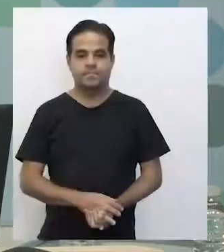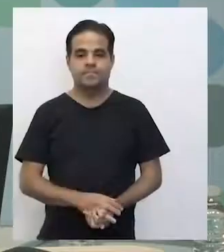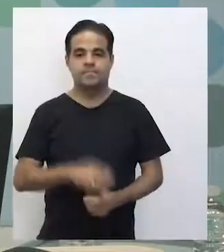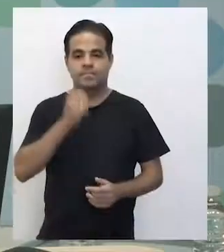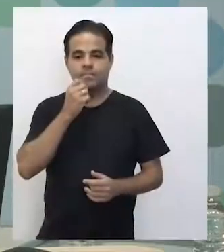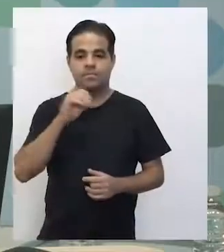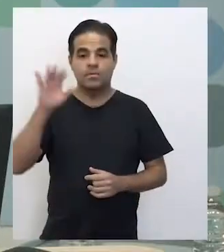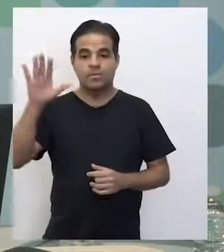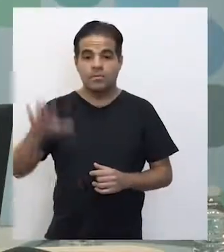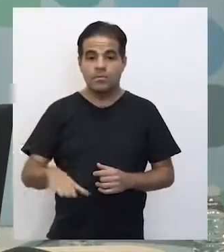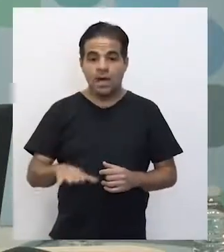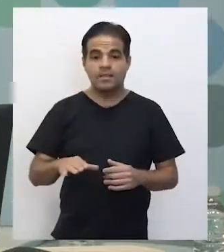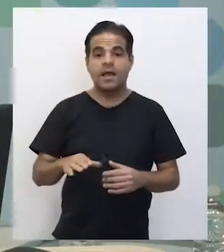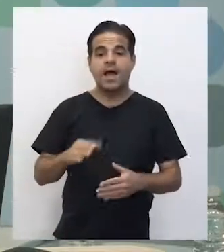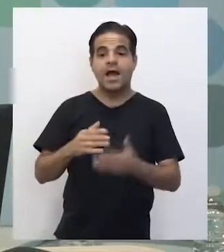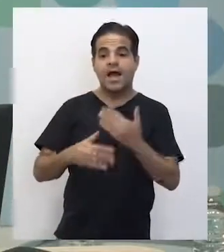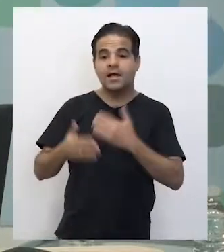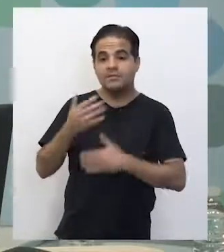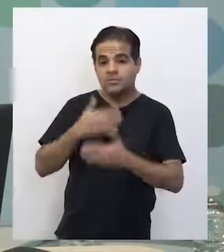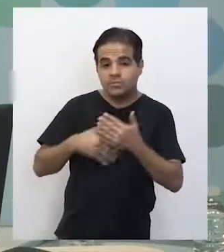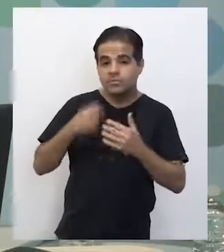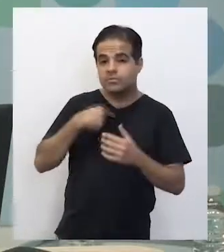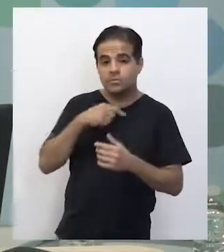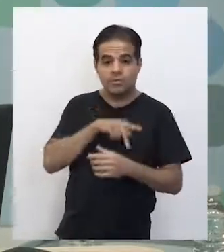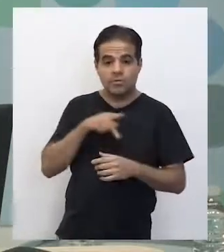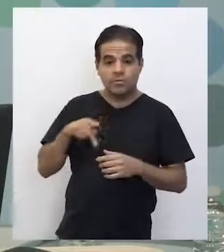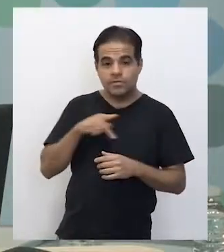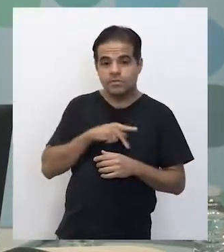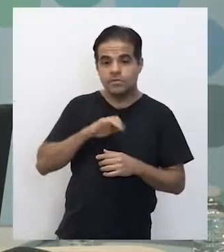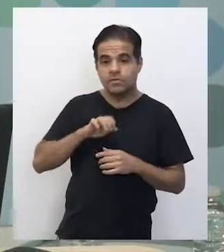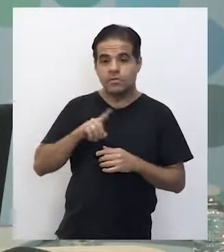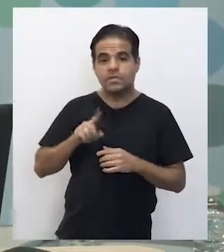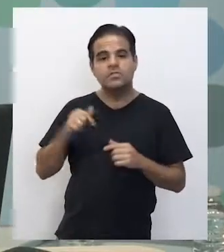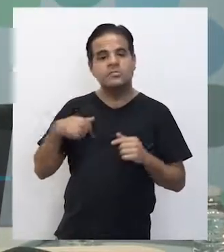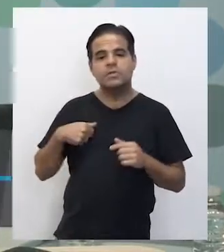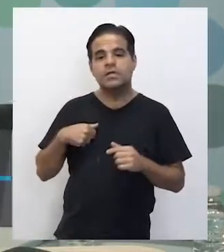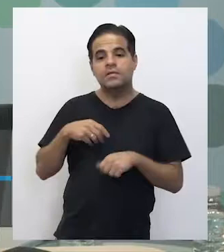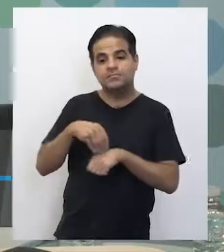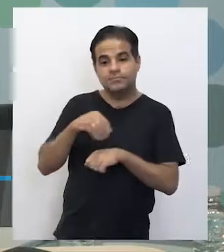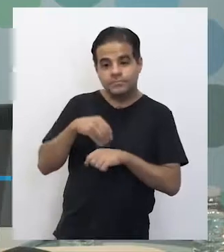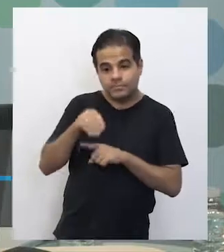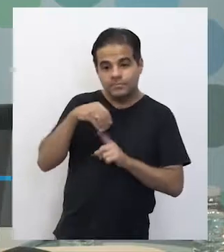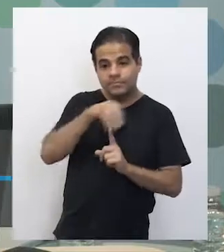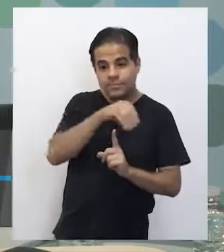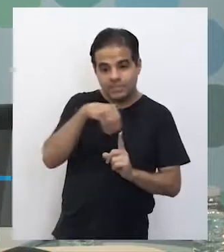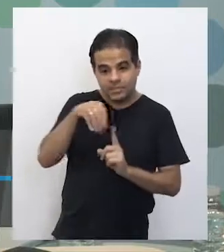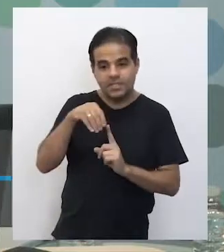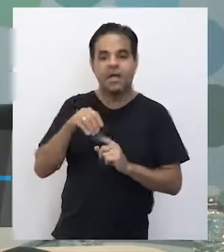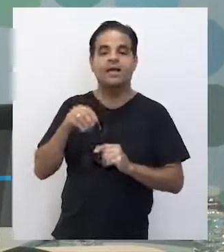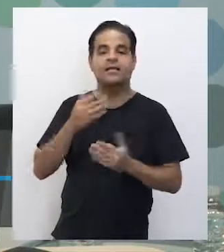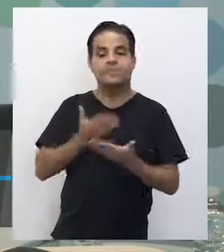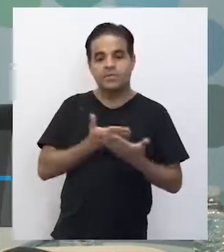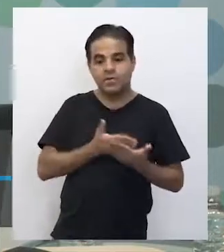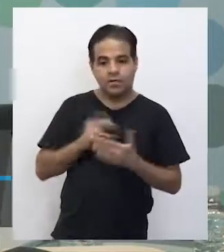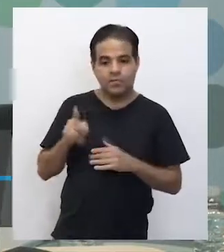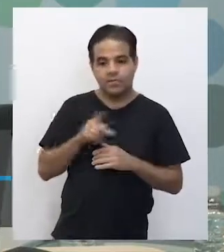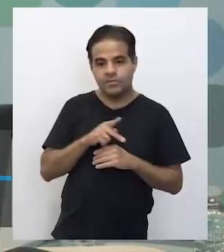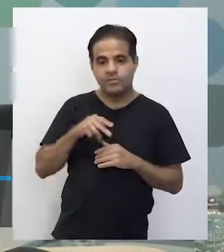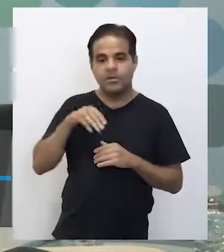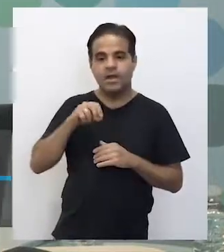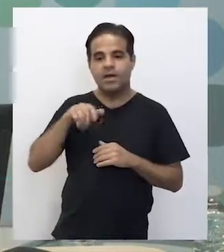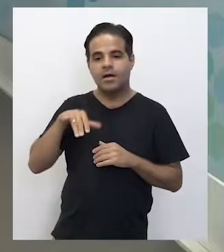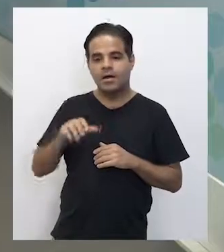Boa tarde, alunos do nono ano. Eu sou o professor Ed. Estou aqui para mediar a aula da professora Mônica. Boa tarde,